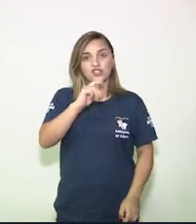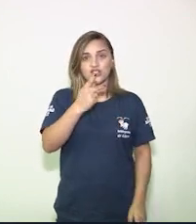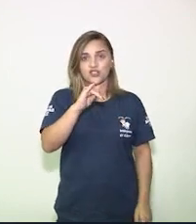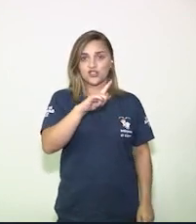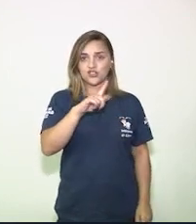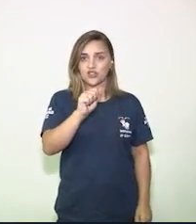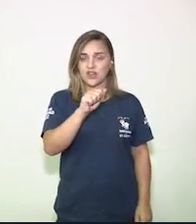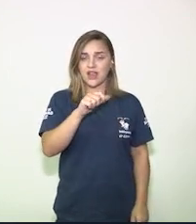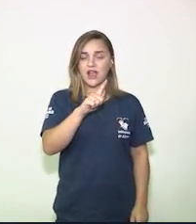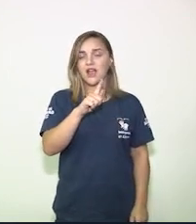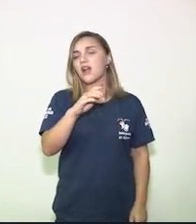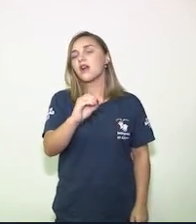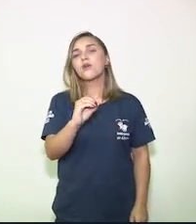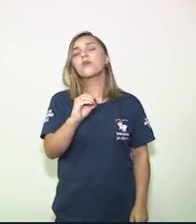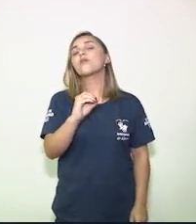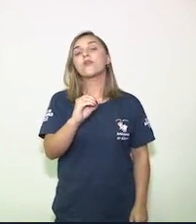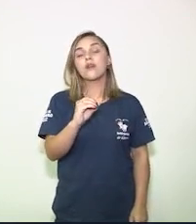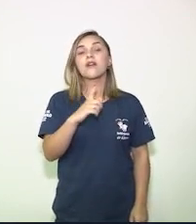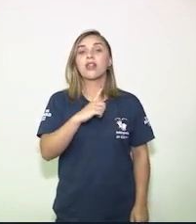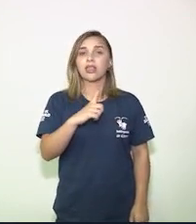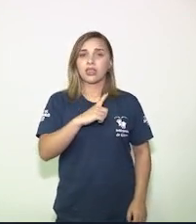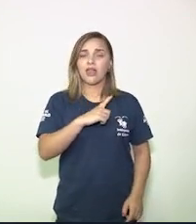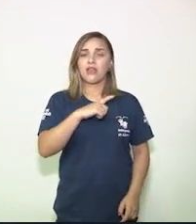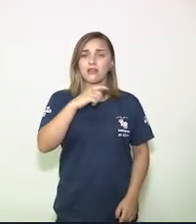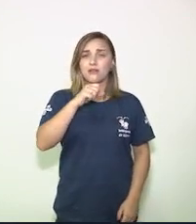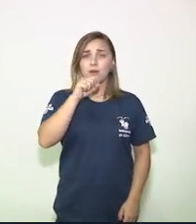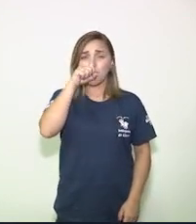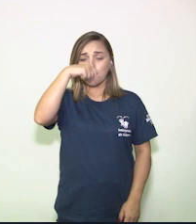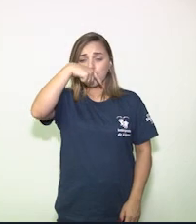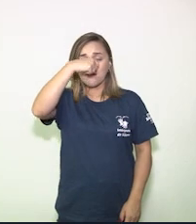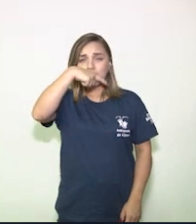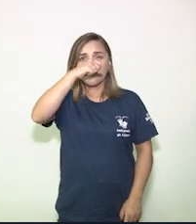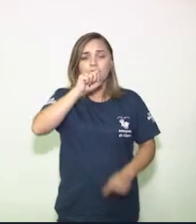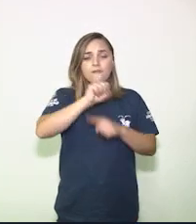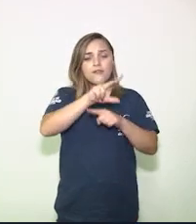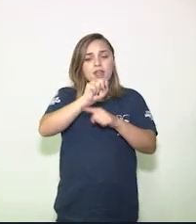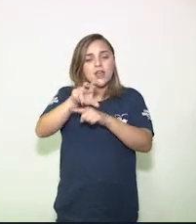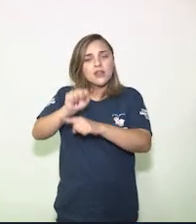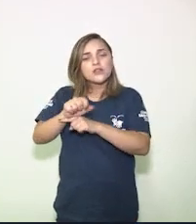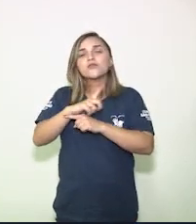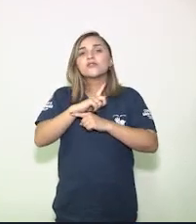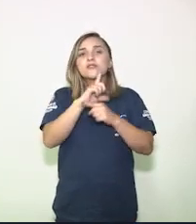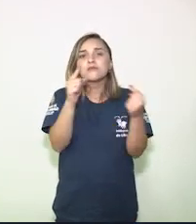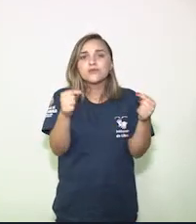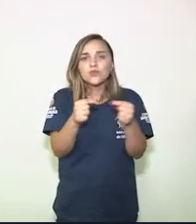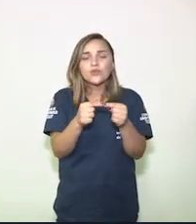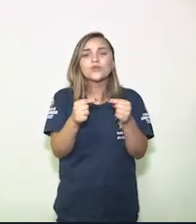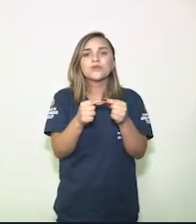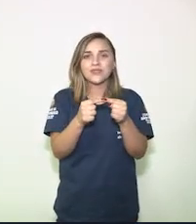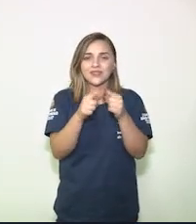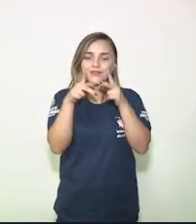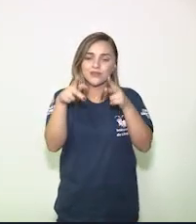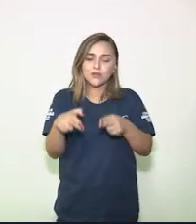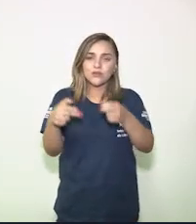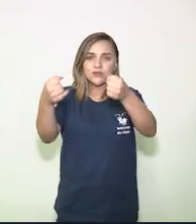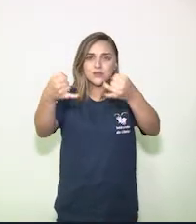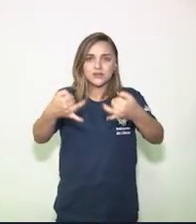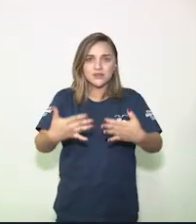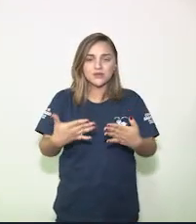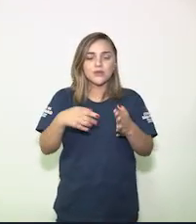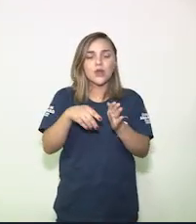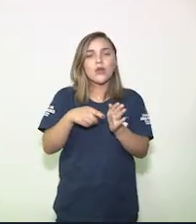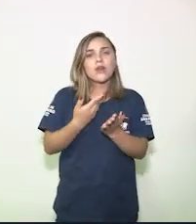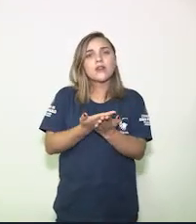JAMA Pediatrics, que identificou uma elevada carga viral, que coincide com o que a gente acabou de apresentar